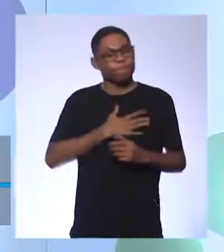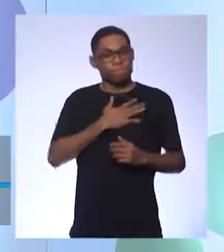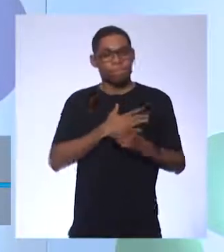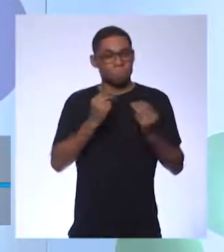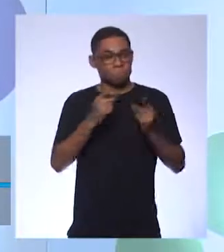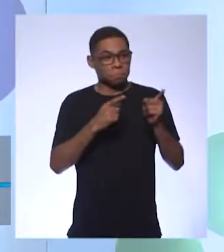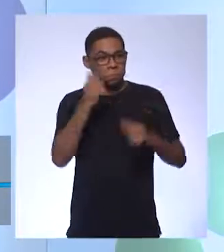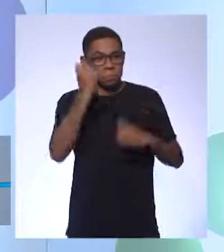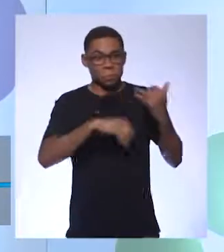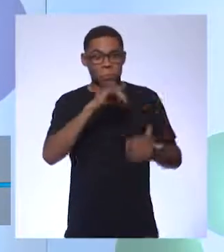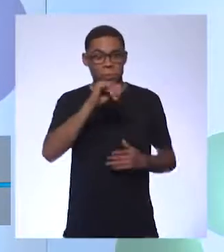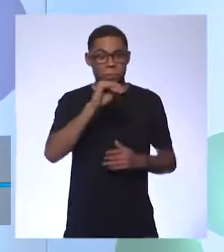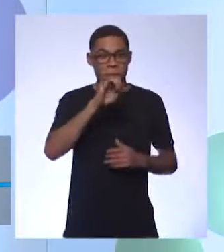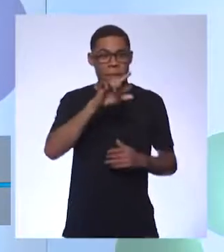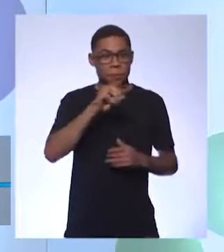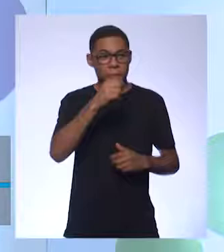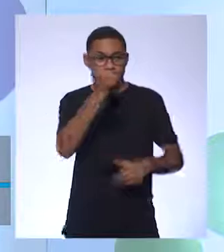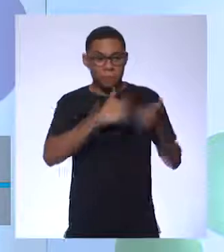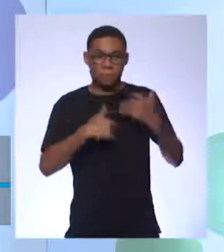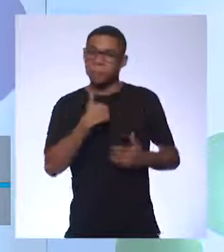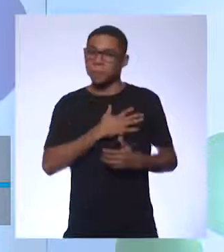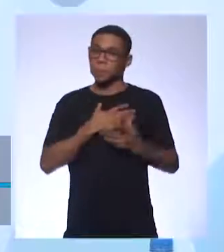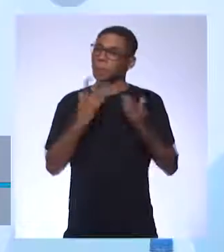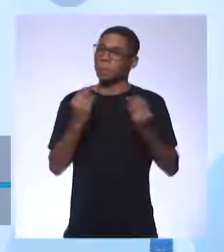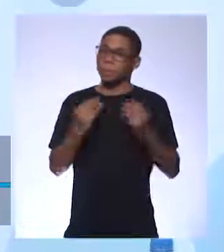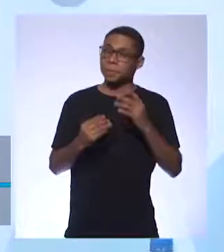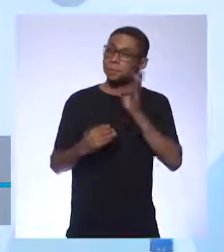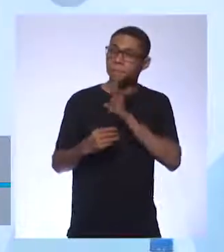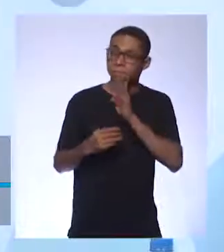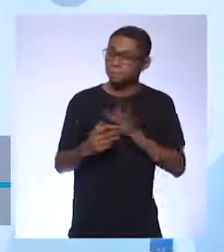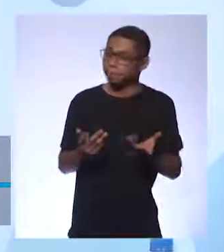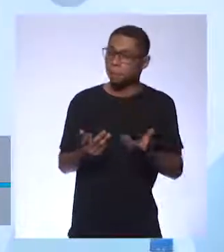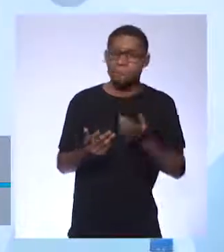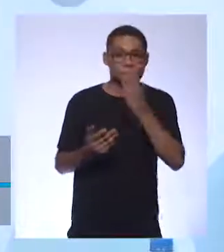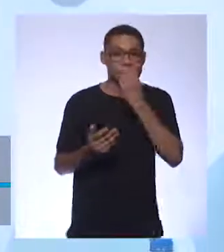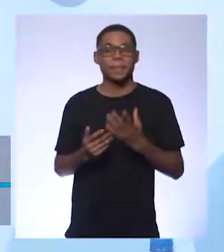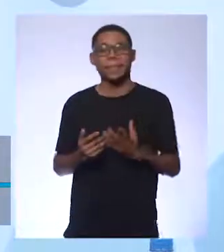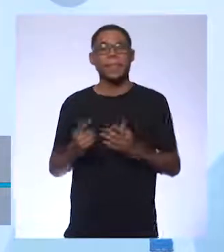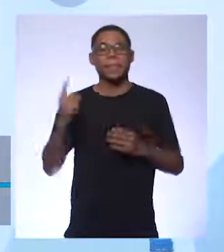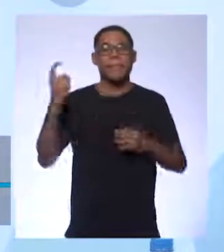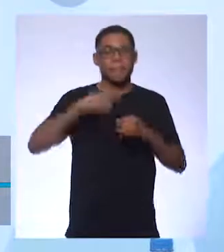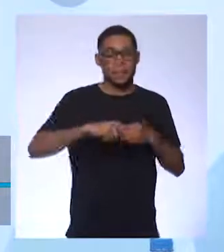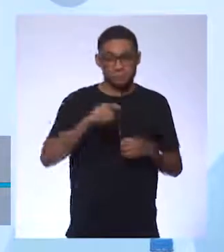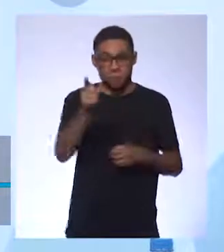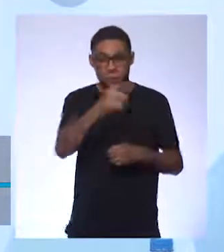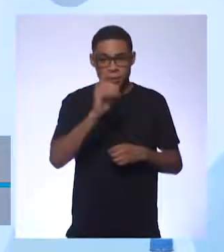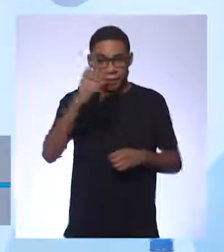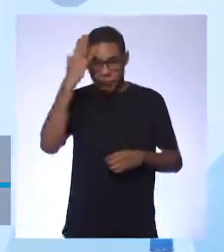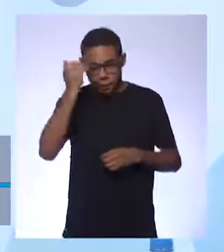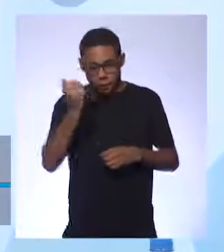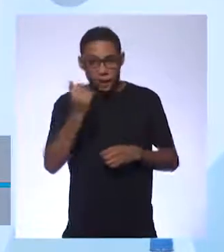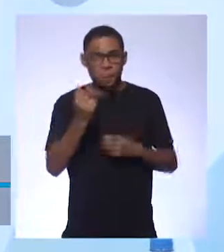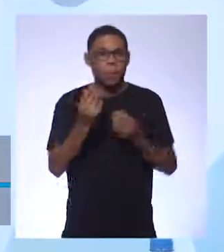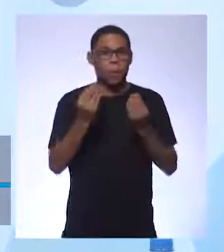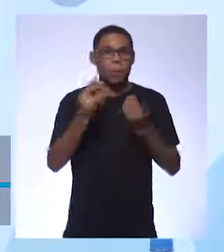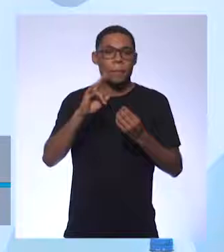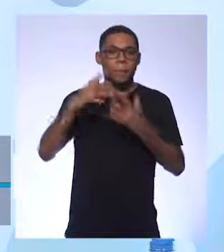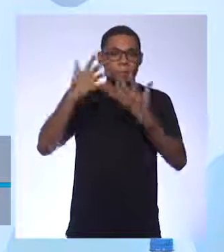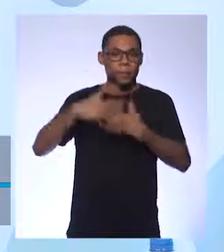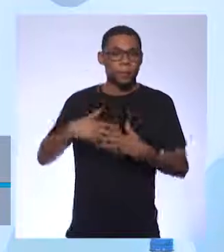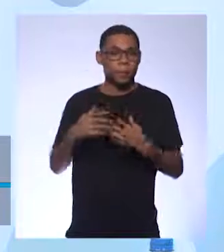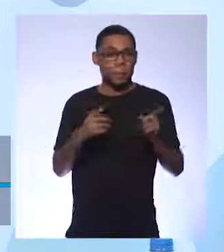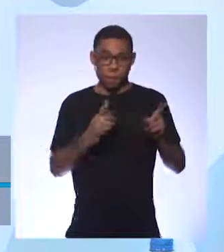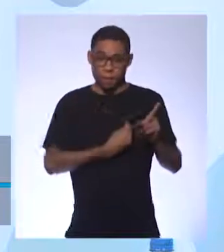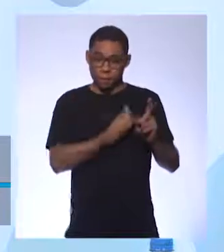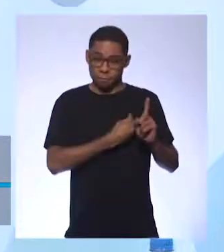bastante com o professor Jocélio também. Super, né? Nossa. Vamos lá, turma, vou voltar, então agora vocês já sabem como é que funciona. Na tela, ele ainda está